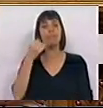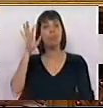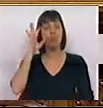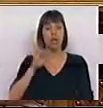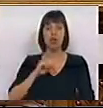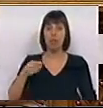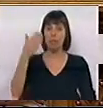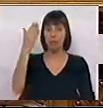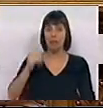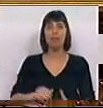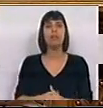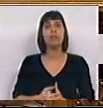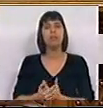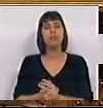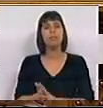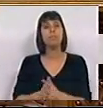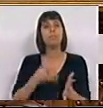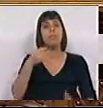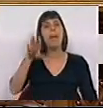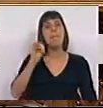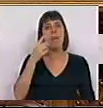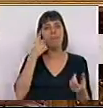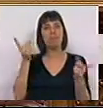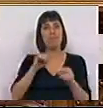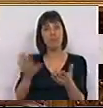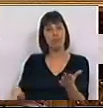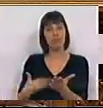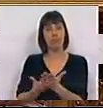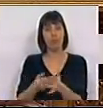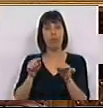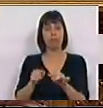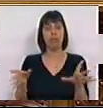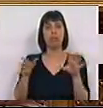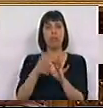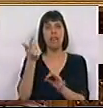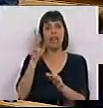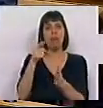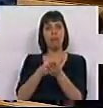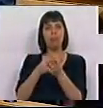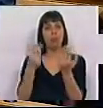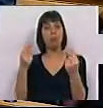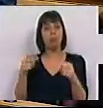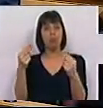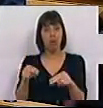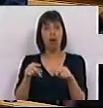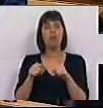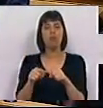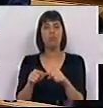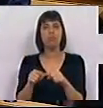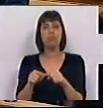tarde, Sr. Presidente. O Partido Socialista volta a apresentar a sua proposta relativa à taxa de exportagem